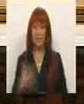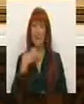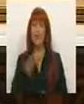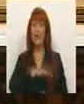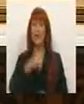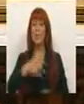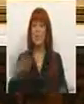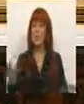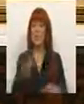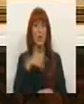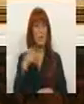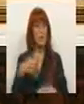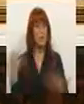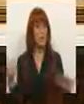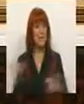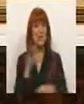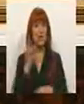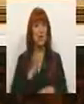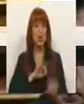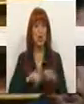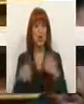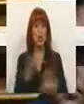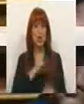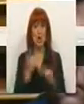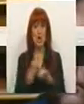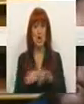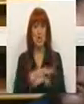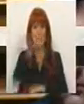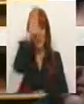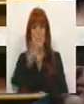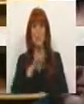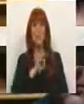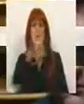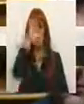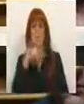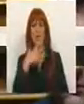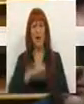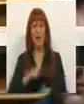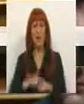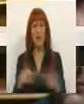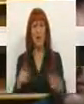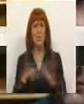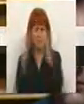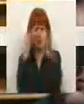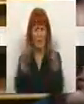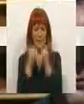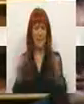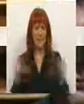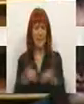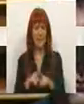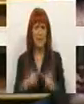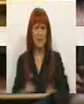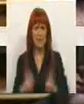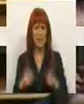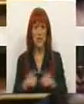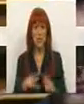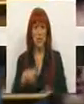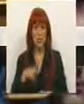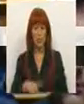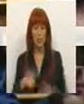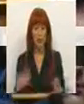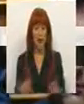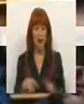Muito obrigado, Sr. Presidente, Sr. Presidente, Sras. E Srs. Deputados, Srs. Membros do Governo. Sr. Ministro, nós acreditamos que investir na centralização é investir no país. E